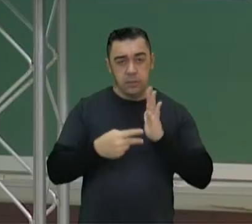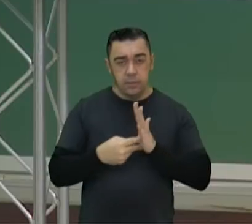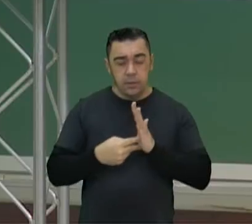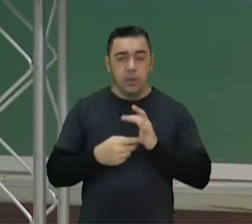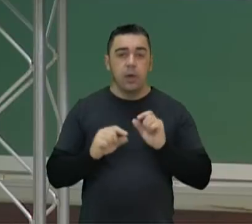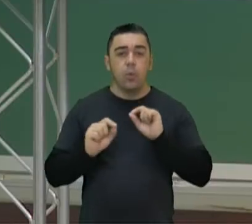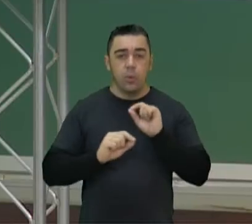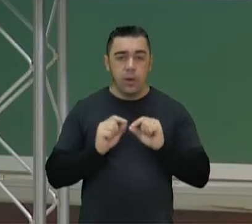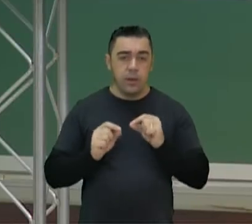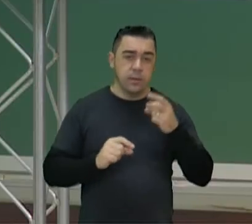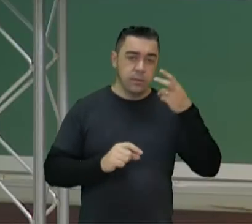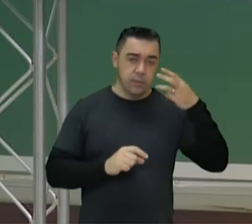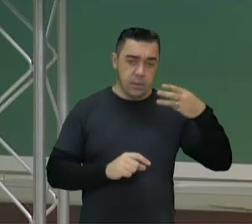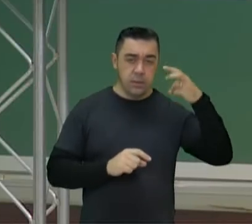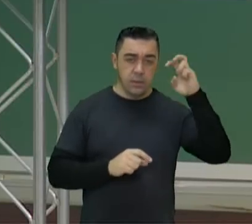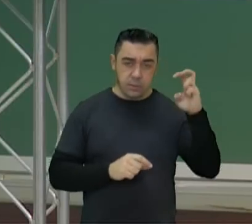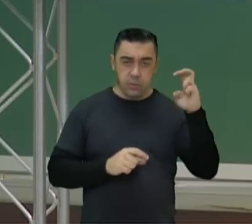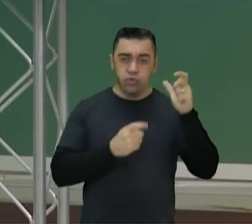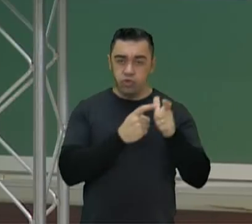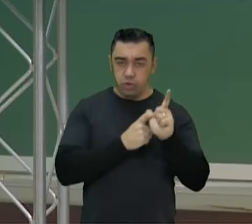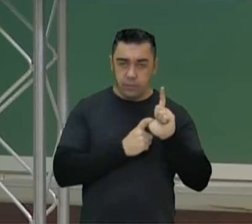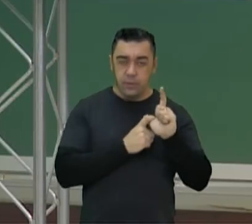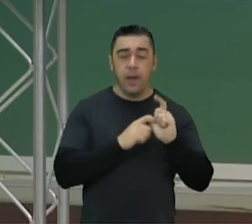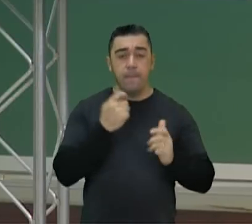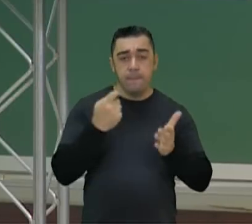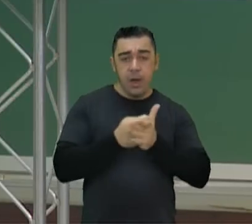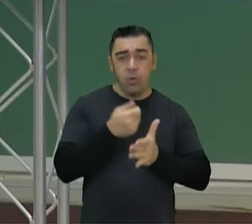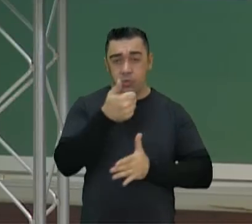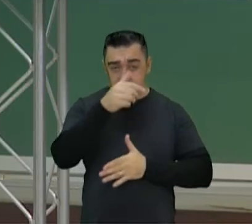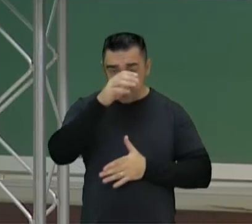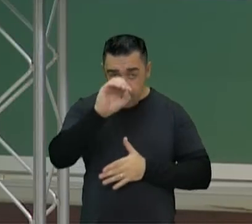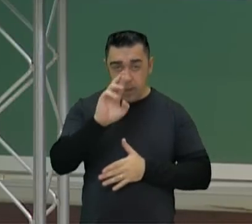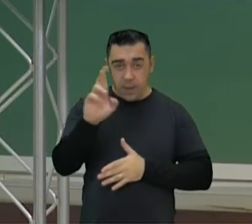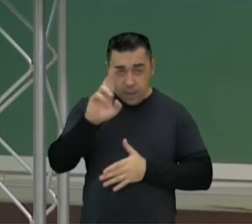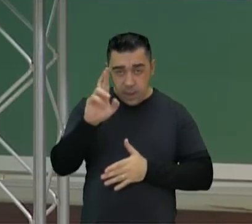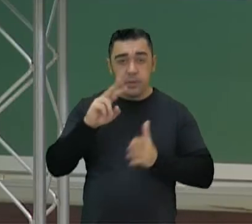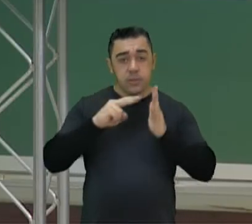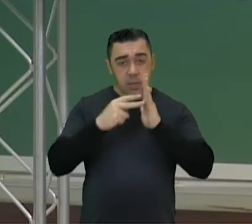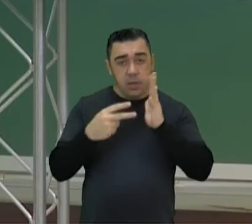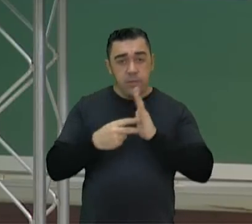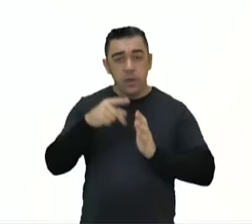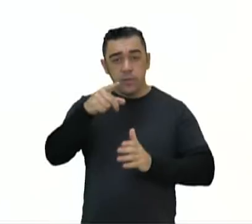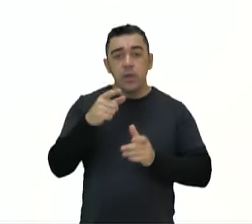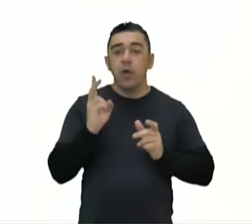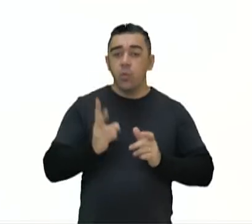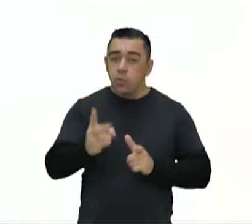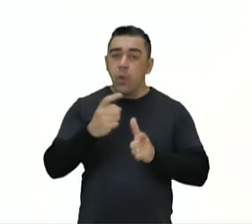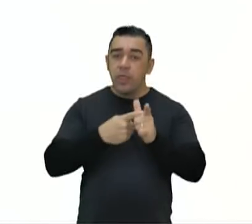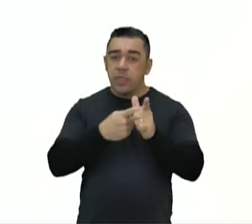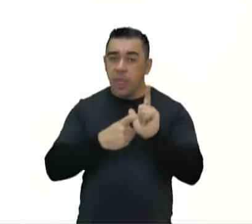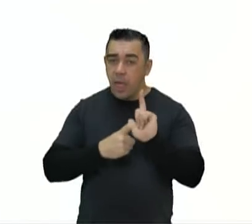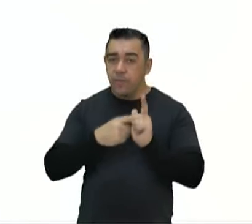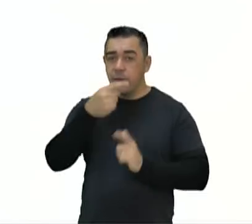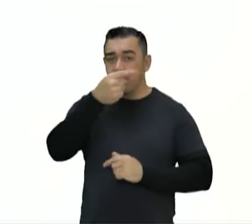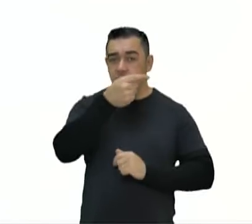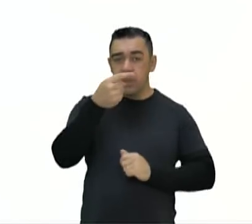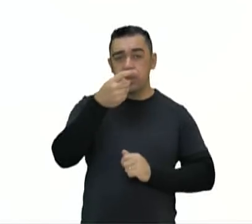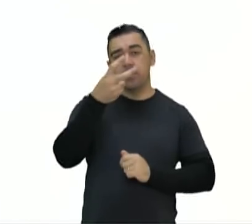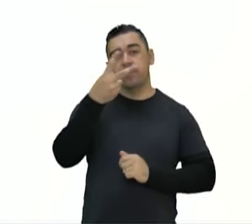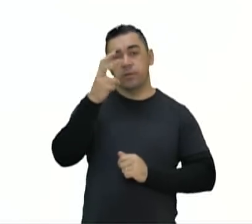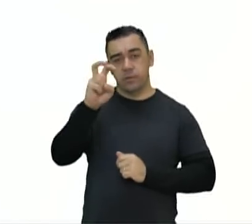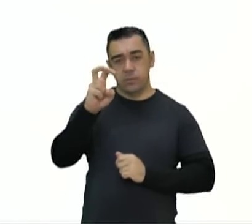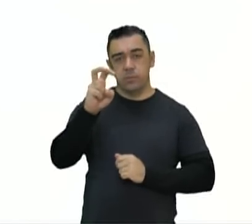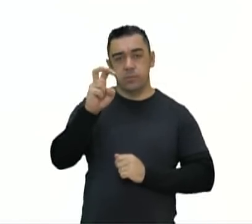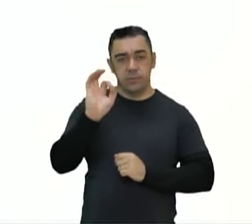10 positivo vai subtrair o valor positivo dos 35, ficando menos